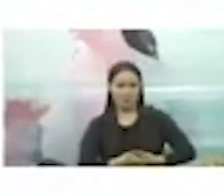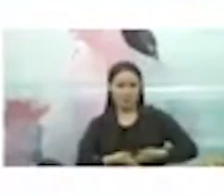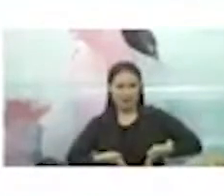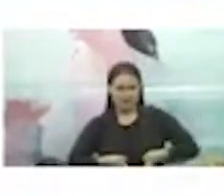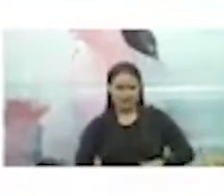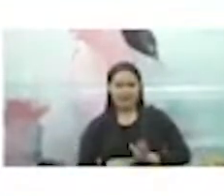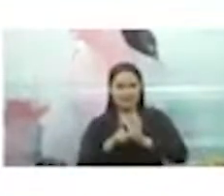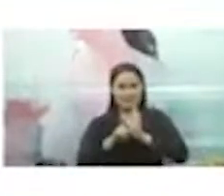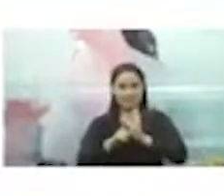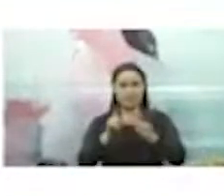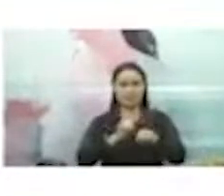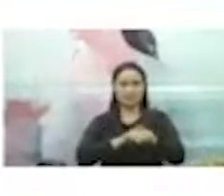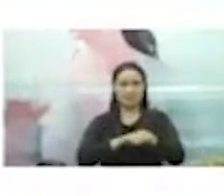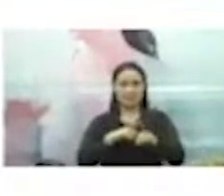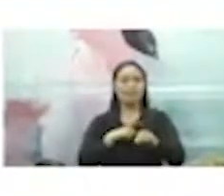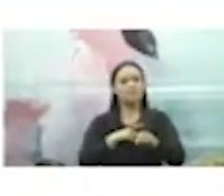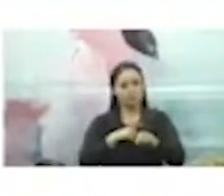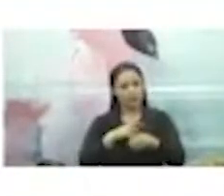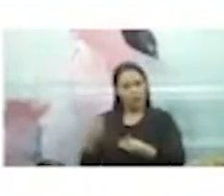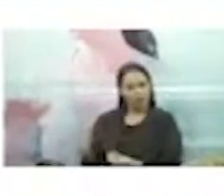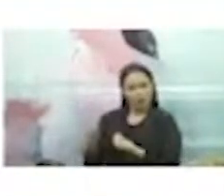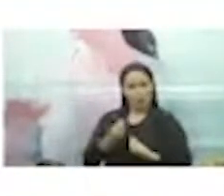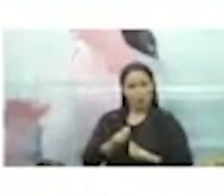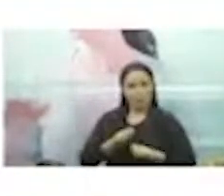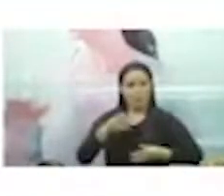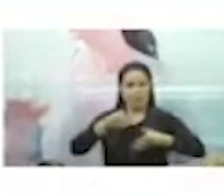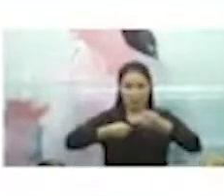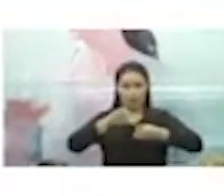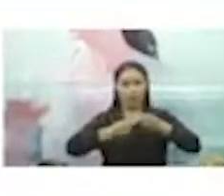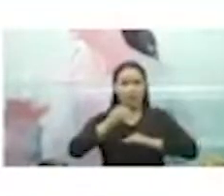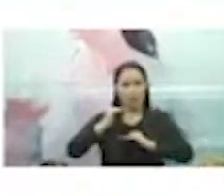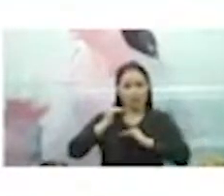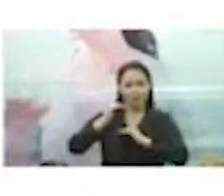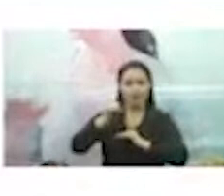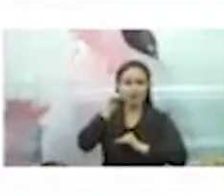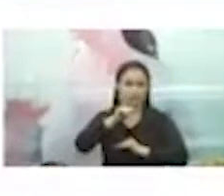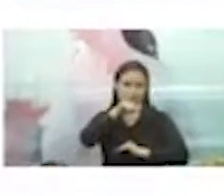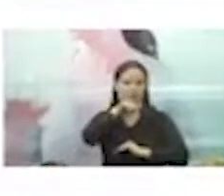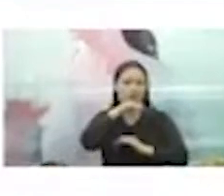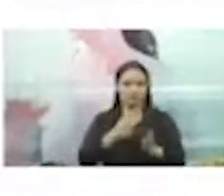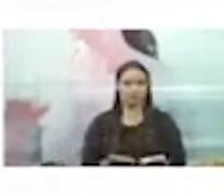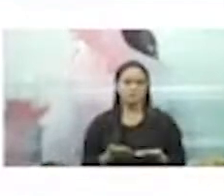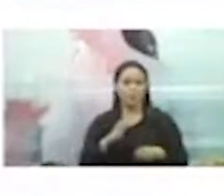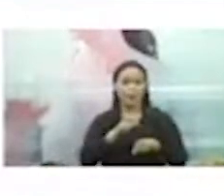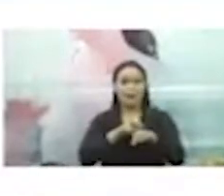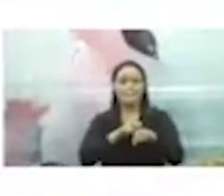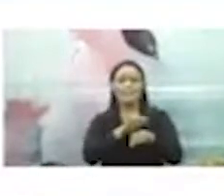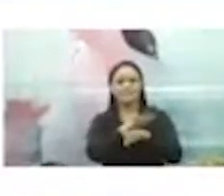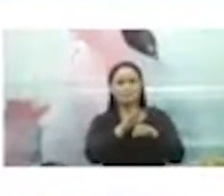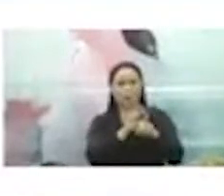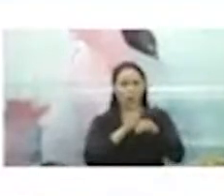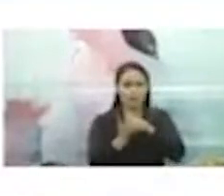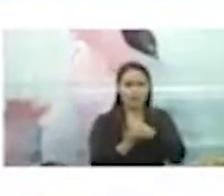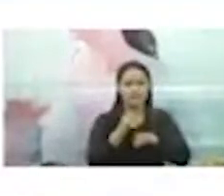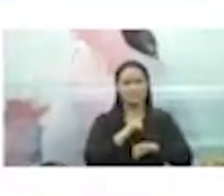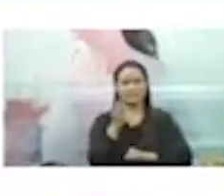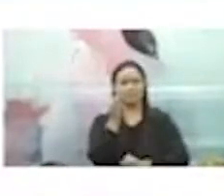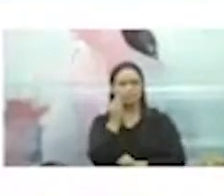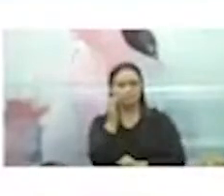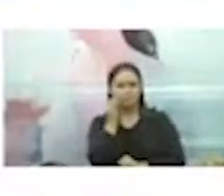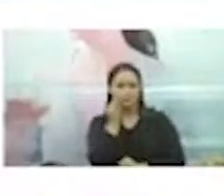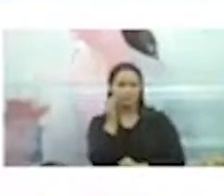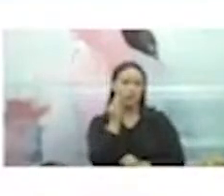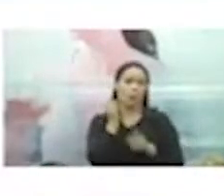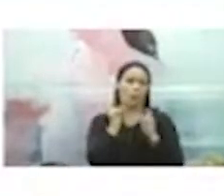são aptos aí a receberem, né, esse leite materno. E com a pandemia de Covid, a gente experimentou aí um